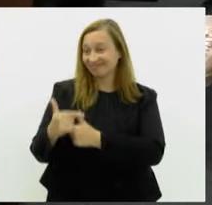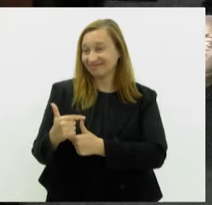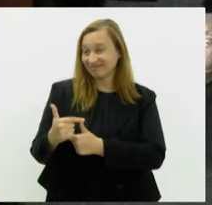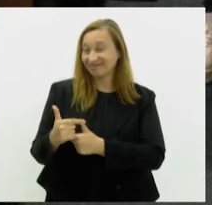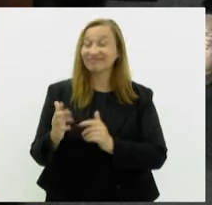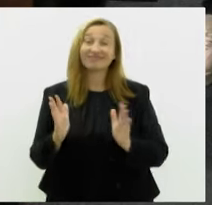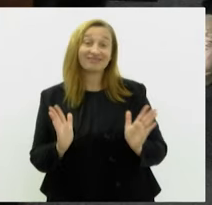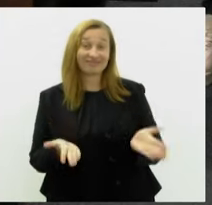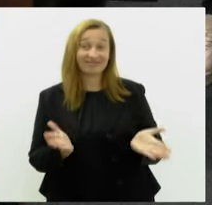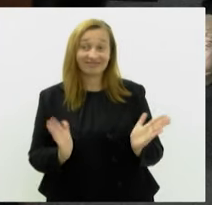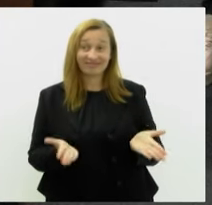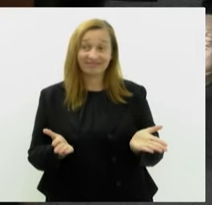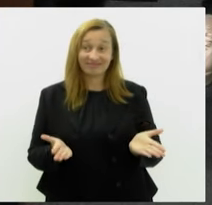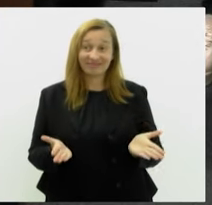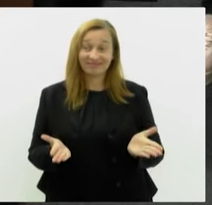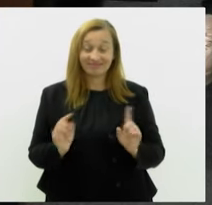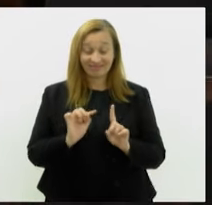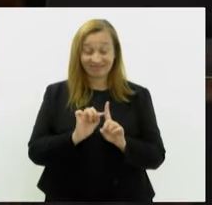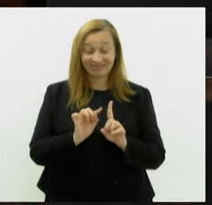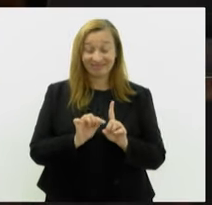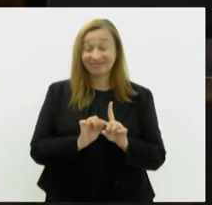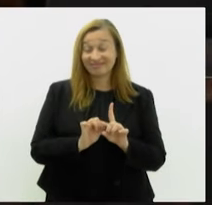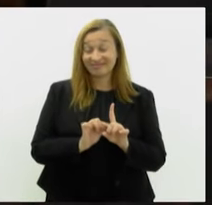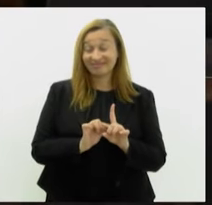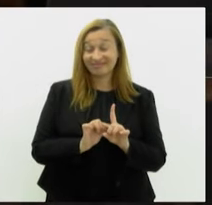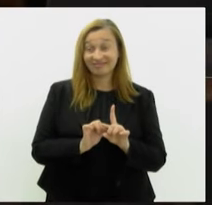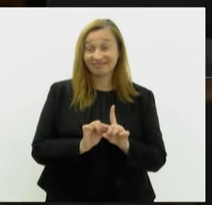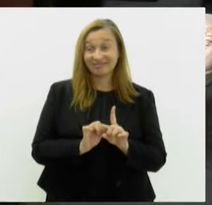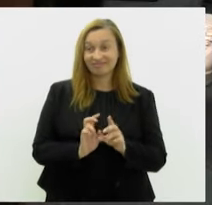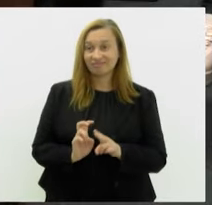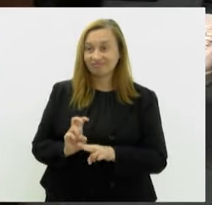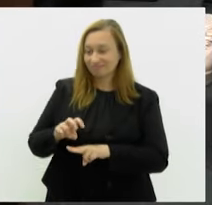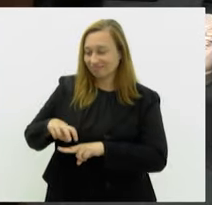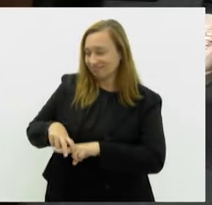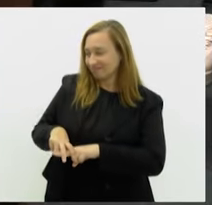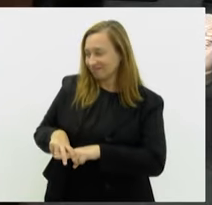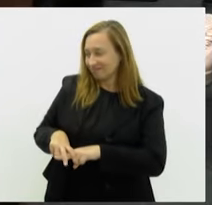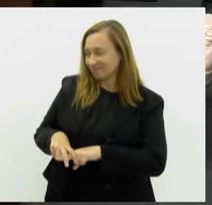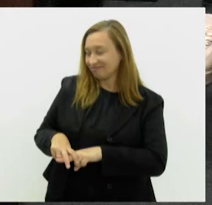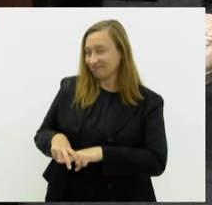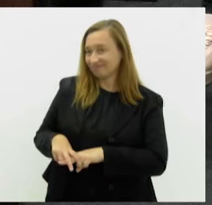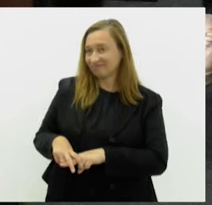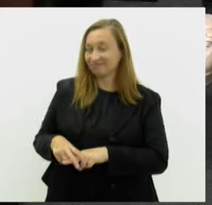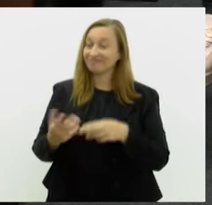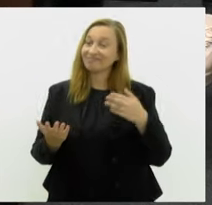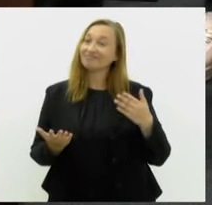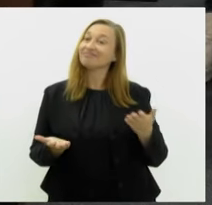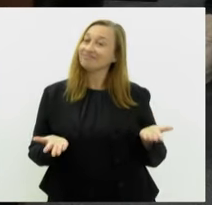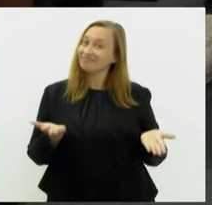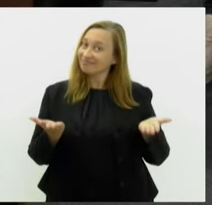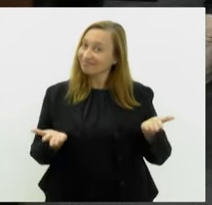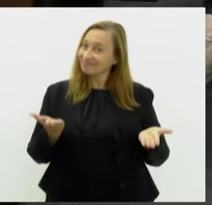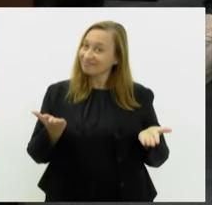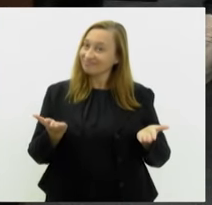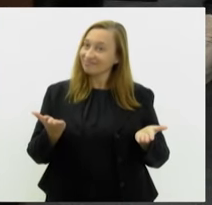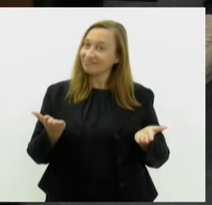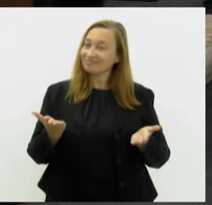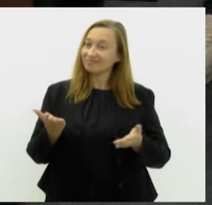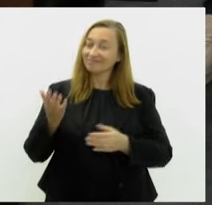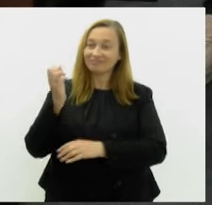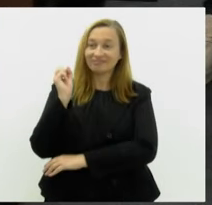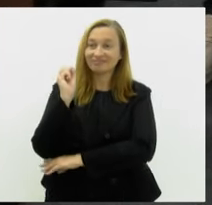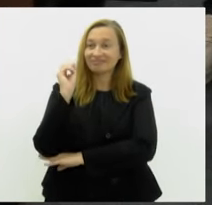ainda por cima portadora de nova vida, presidindo com tanto equilíbrio ecológico